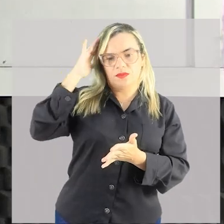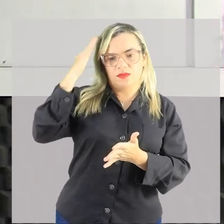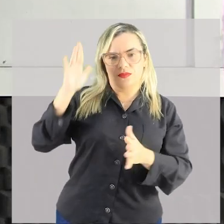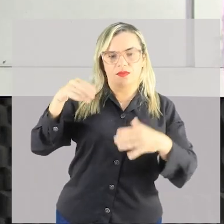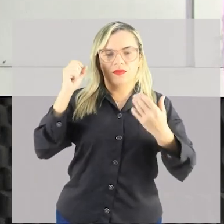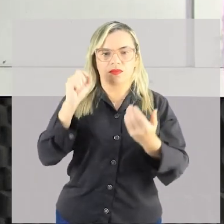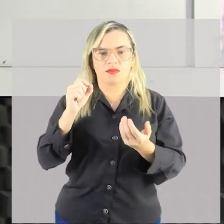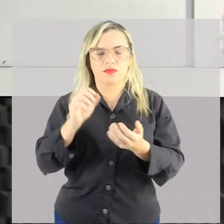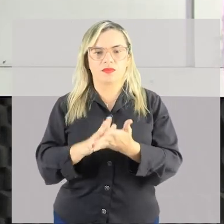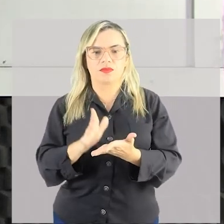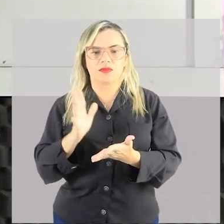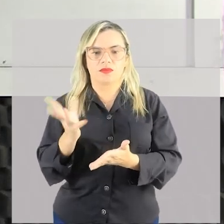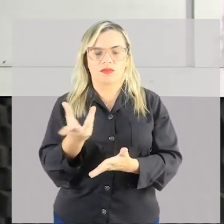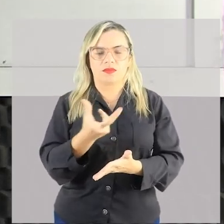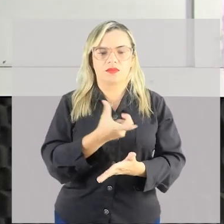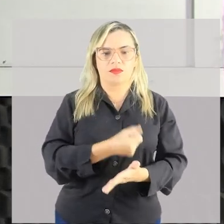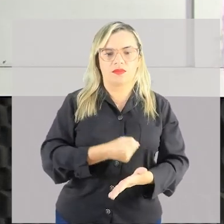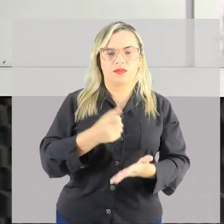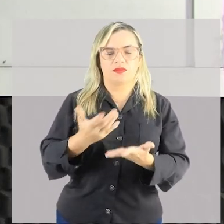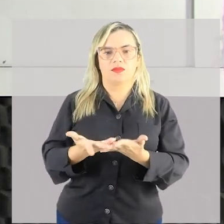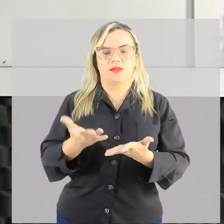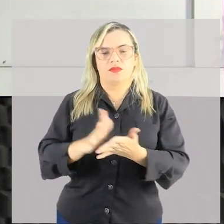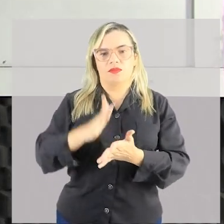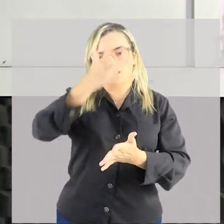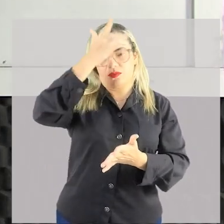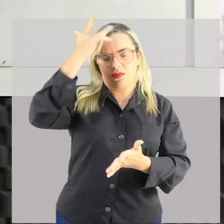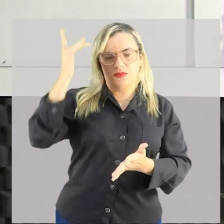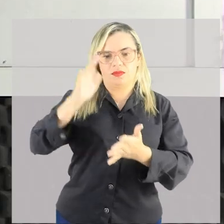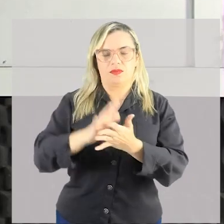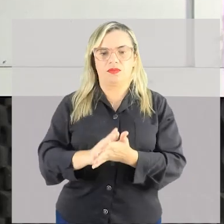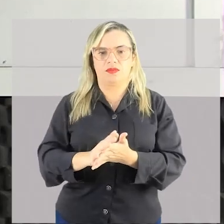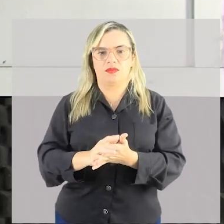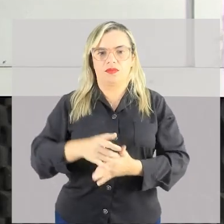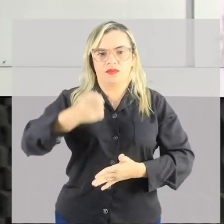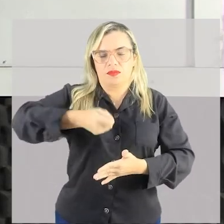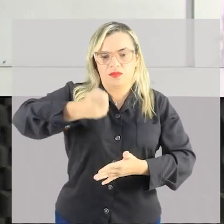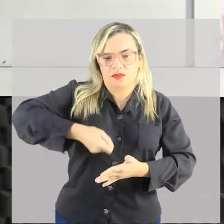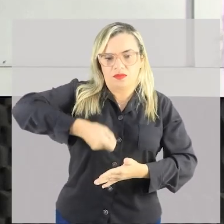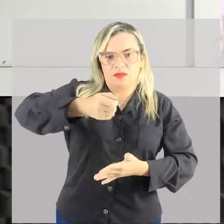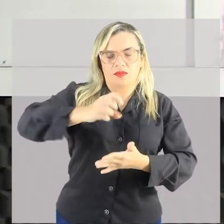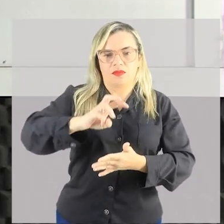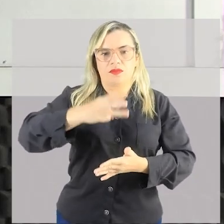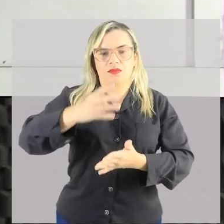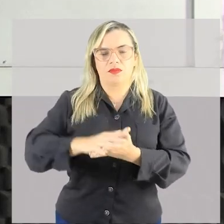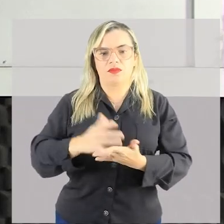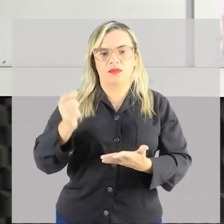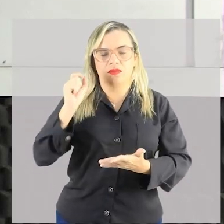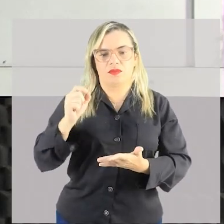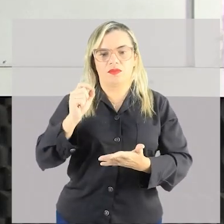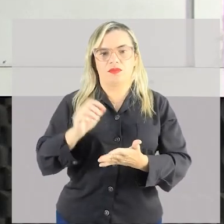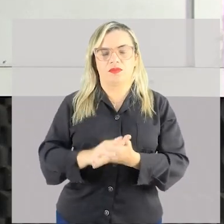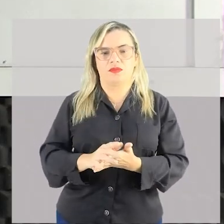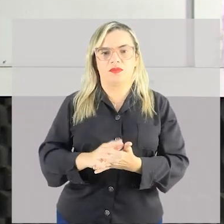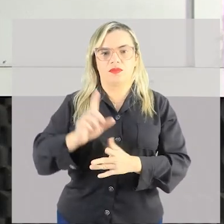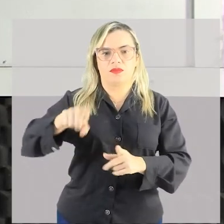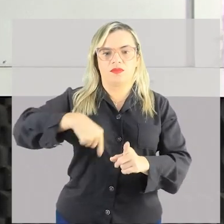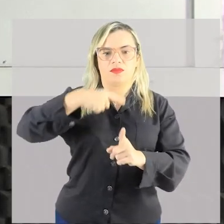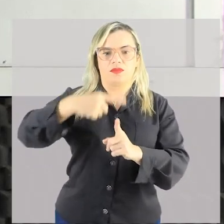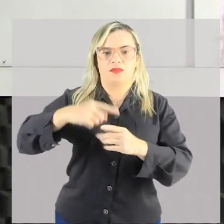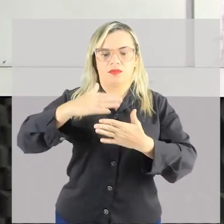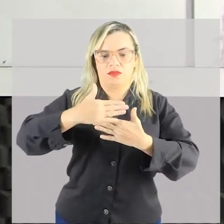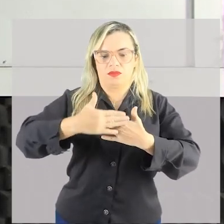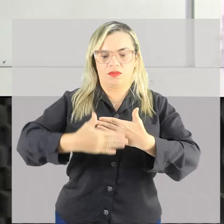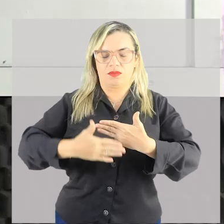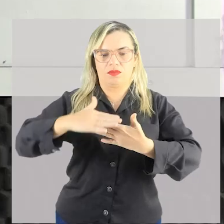adquirir uma habilidade o que que o jogador faz ele joga três dados e soma né os valores das faces